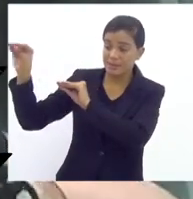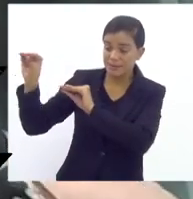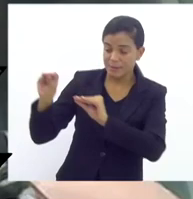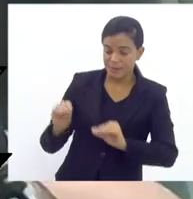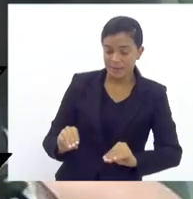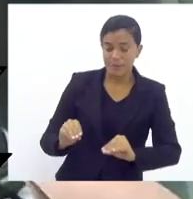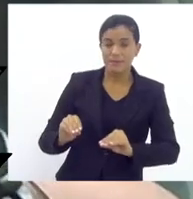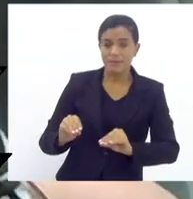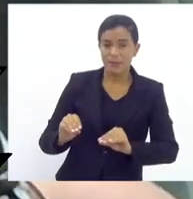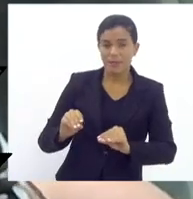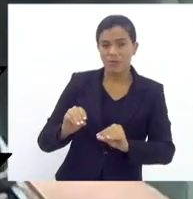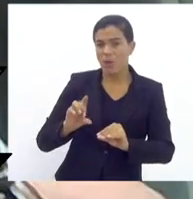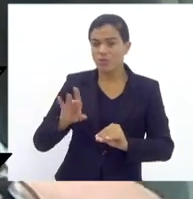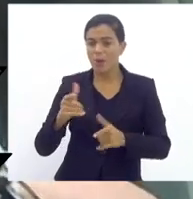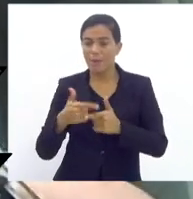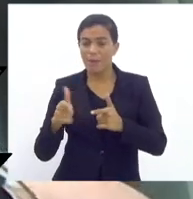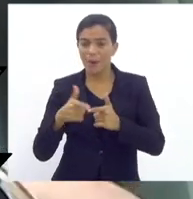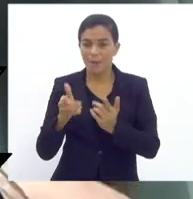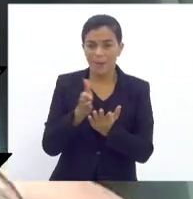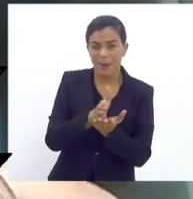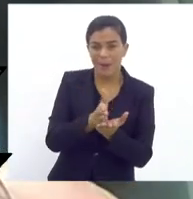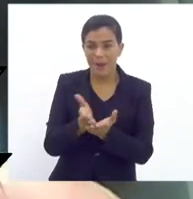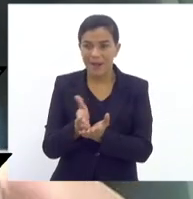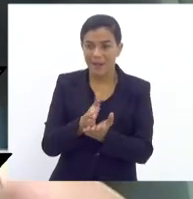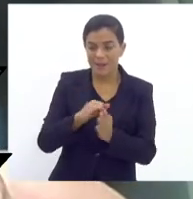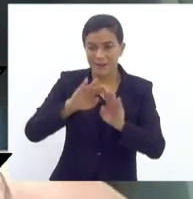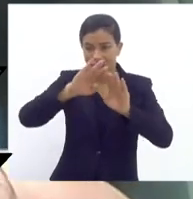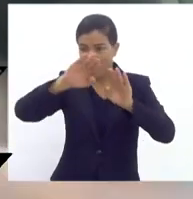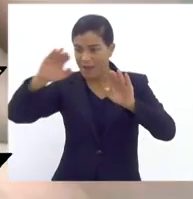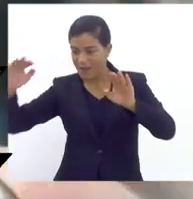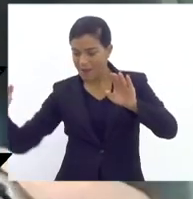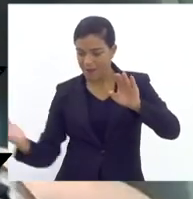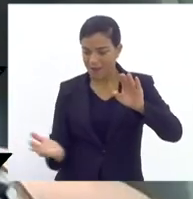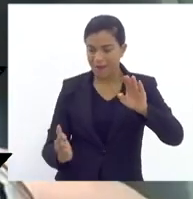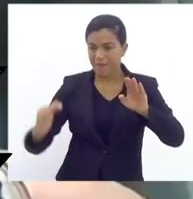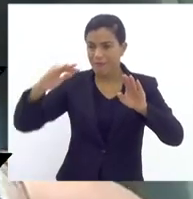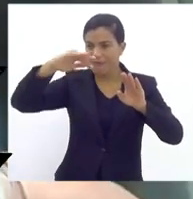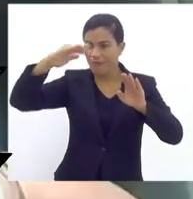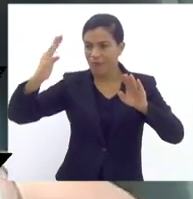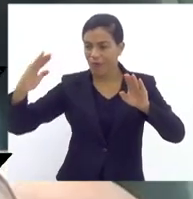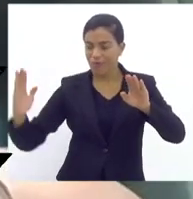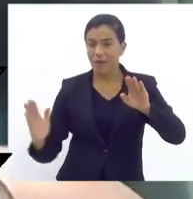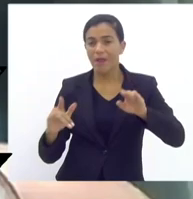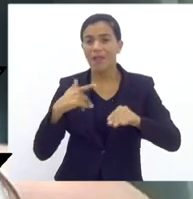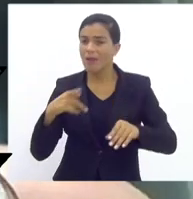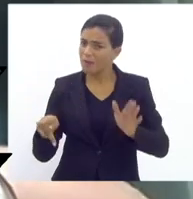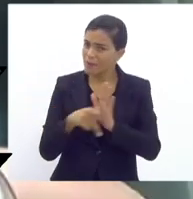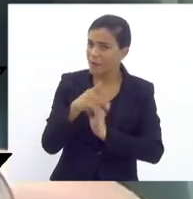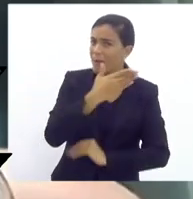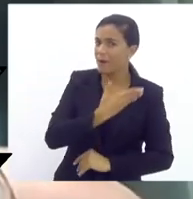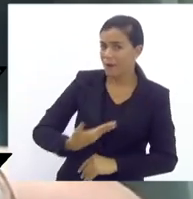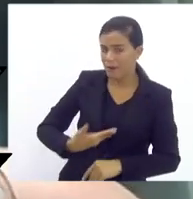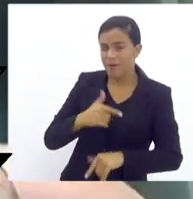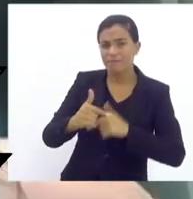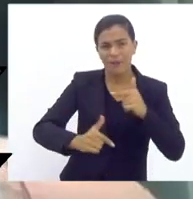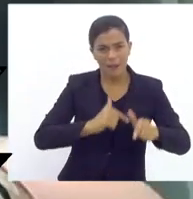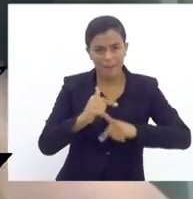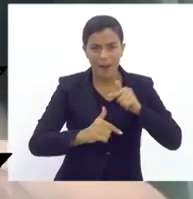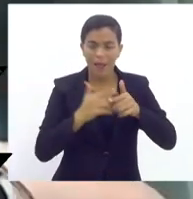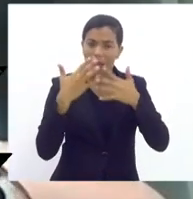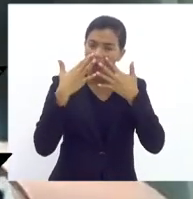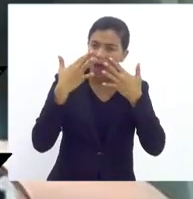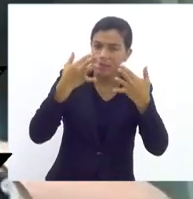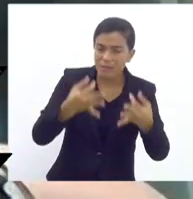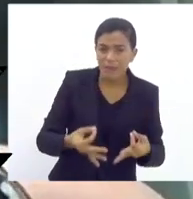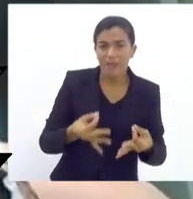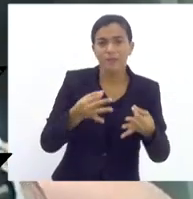da Fronteira né Ela é uma ação de estado né a gente tem que estar atento tem que trabalhar com o